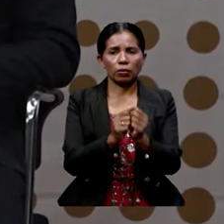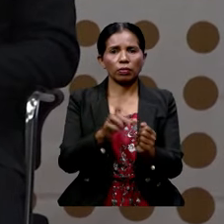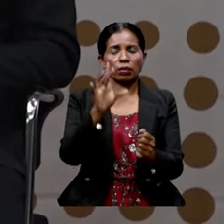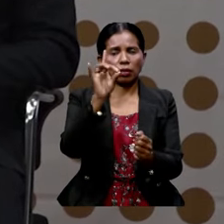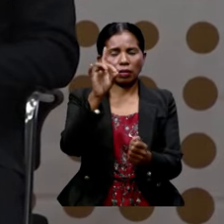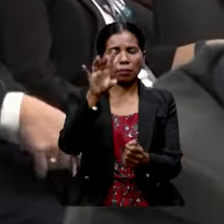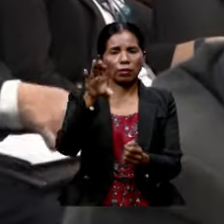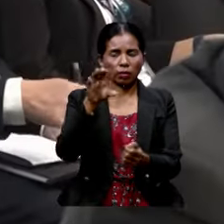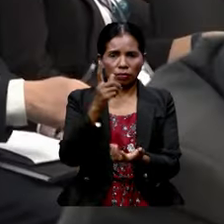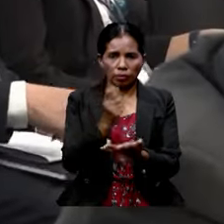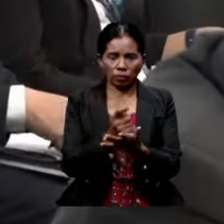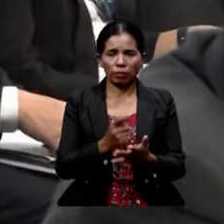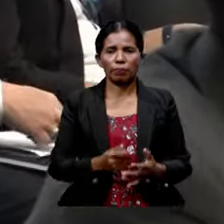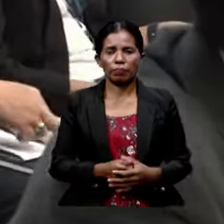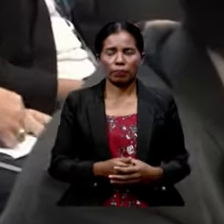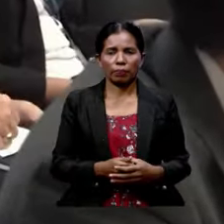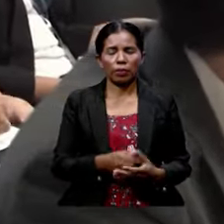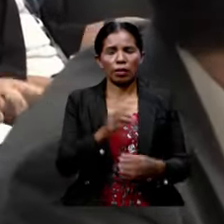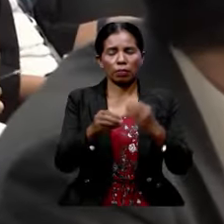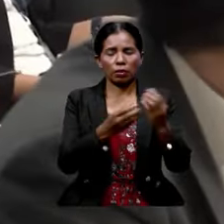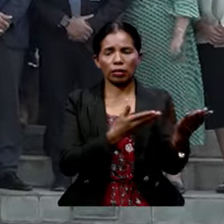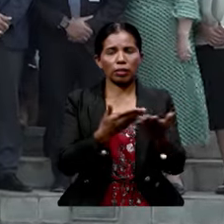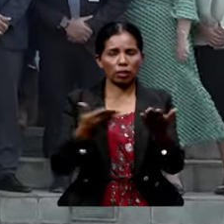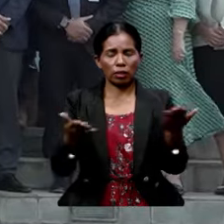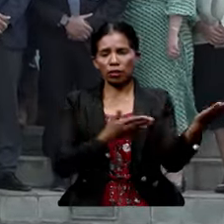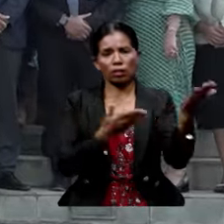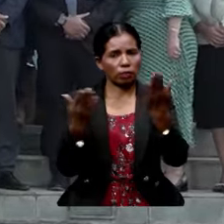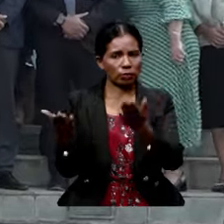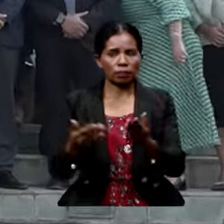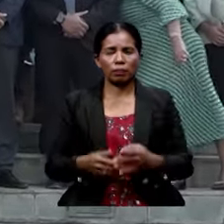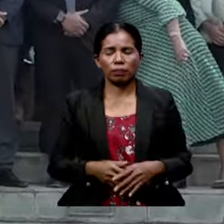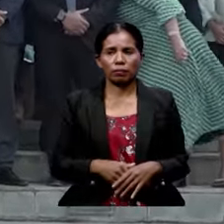tambah Timor Leste kontinua dependensia basasan importadu. Agustino da Costa, Maritu da Costa, GMN.